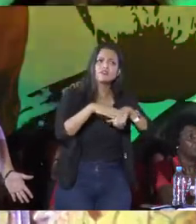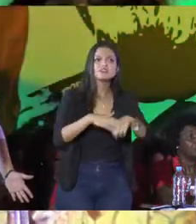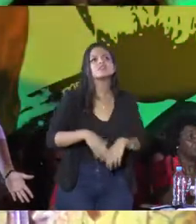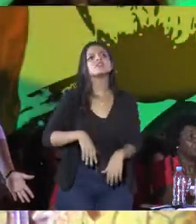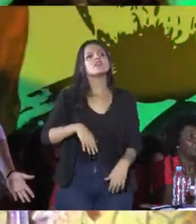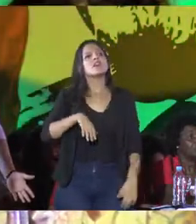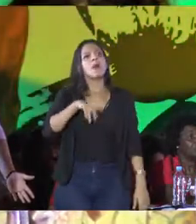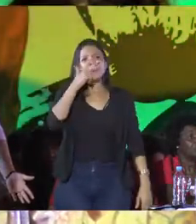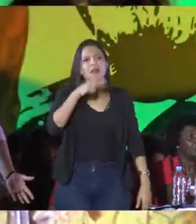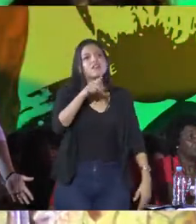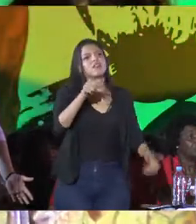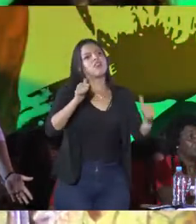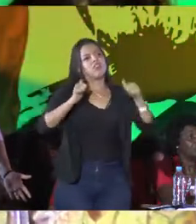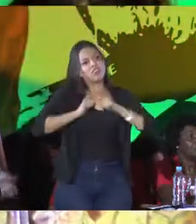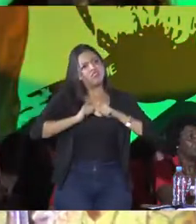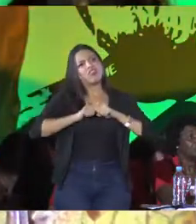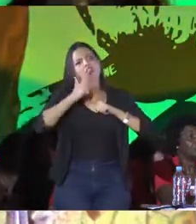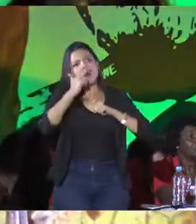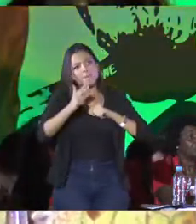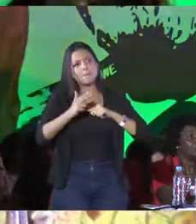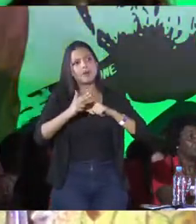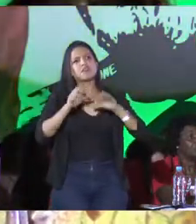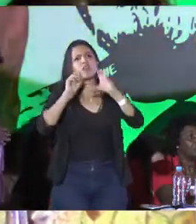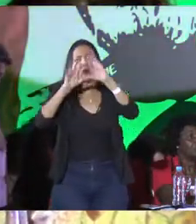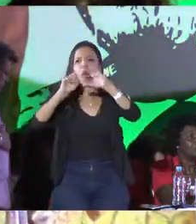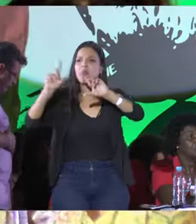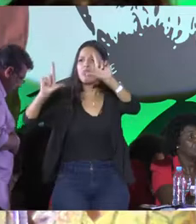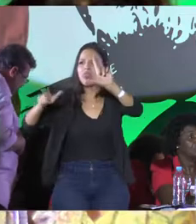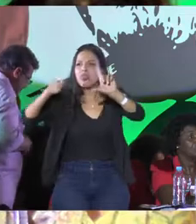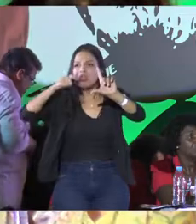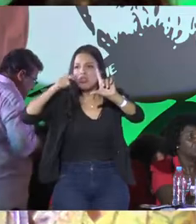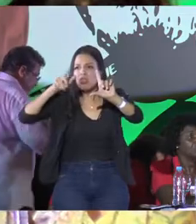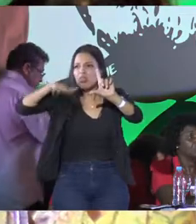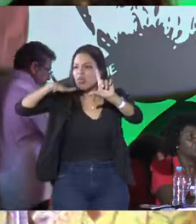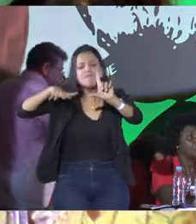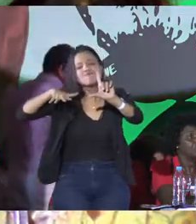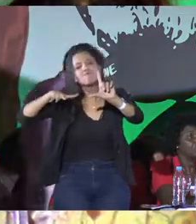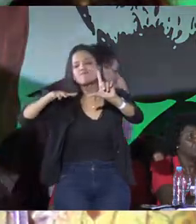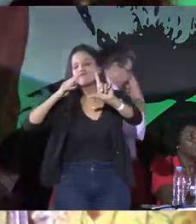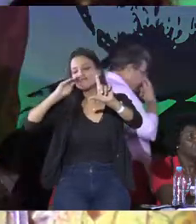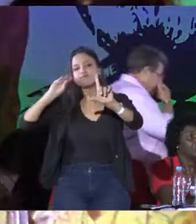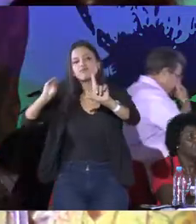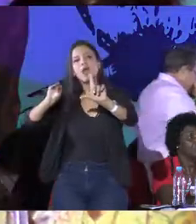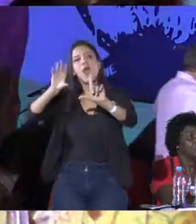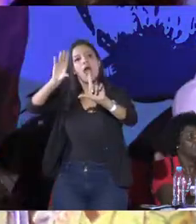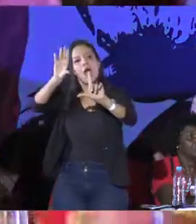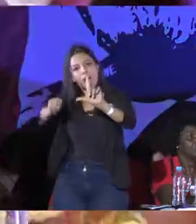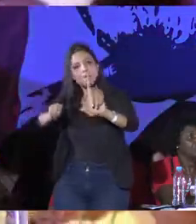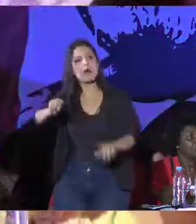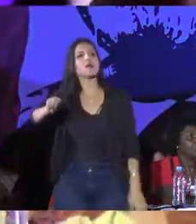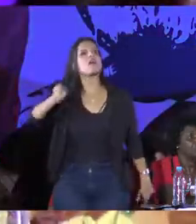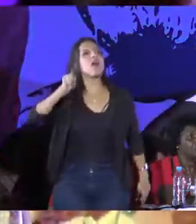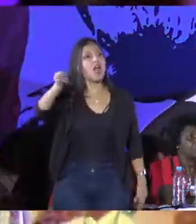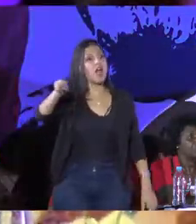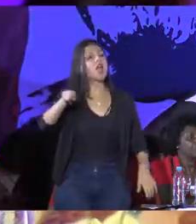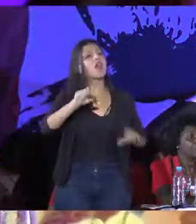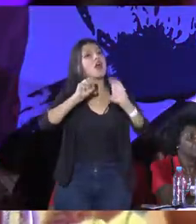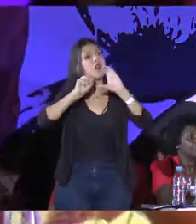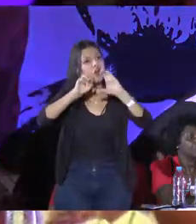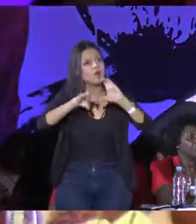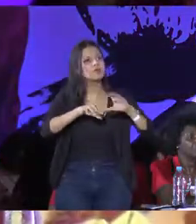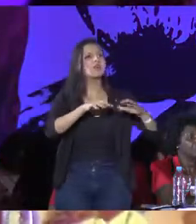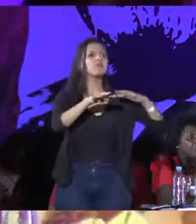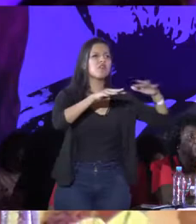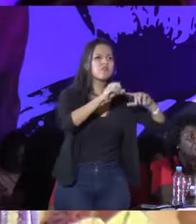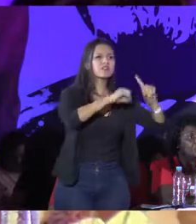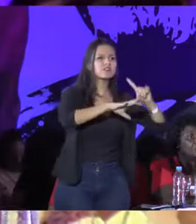desse diabo, dessa tela, dessa Rede Globo, que criminaliza os movimentos sociais, que maltrata o nosso